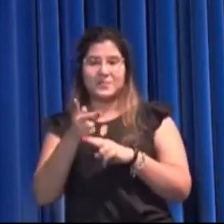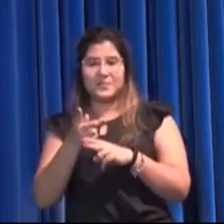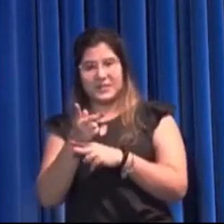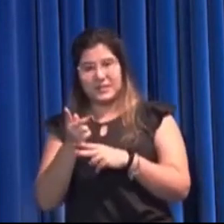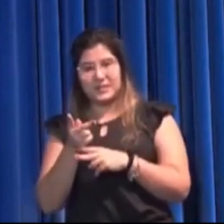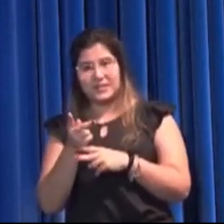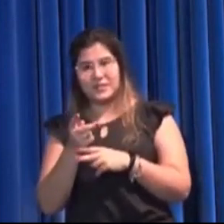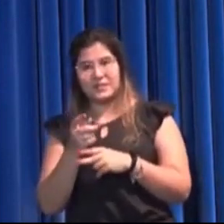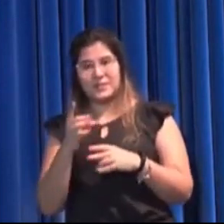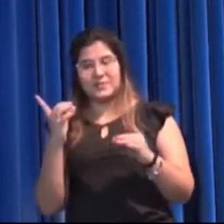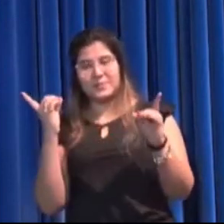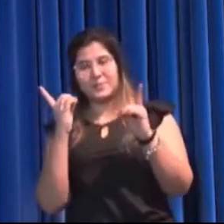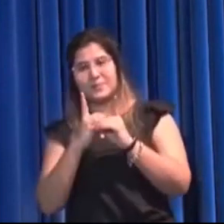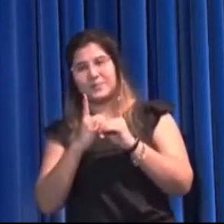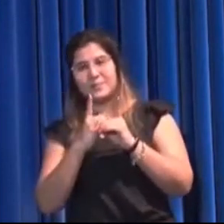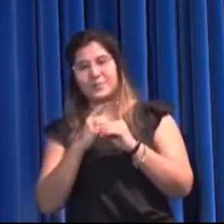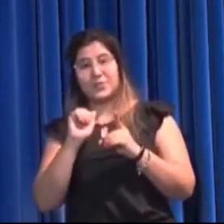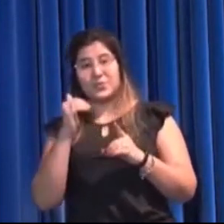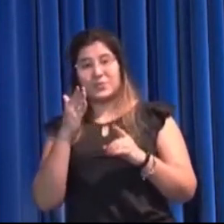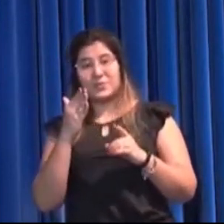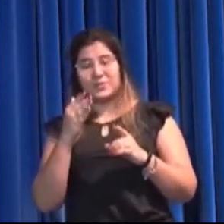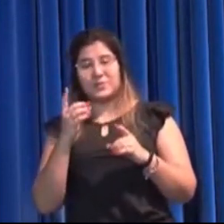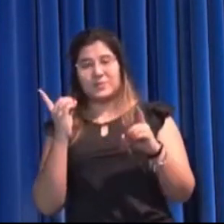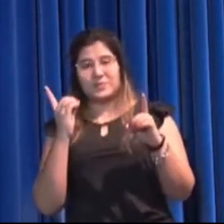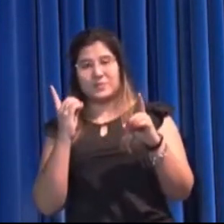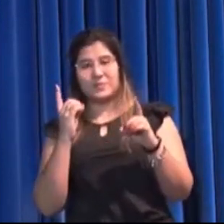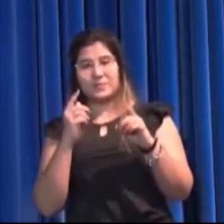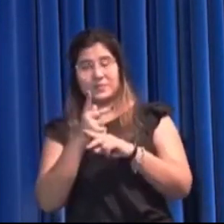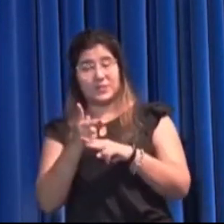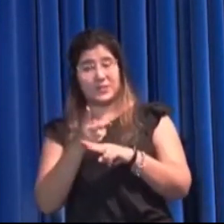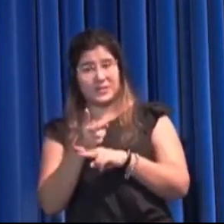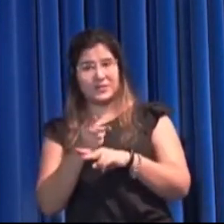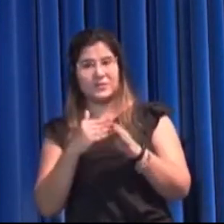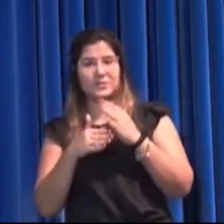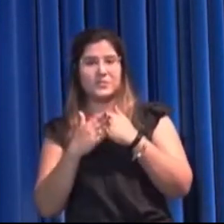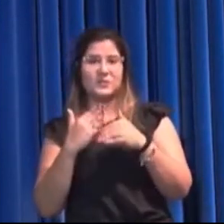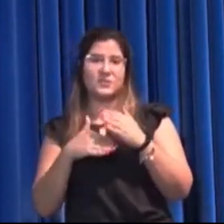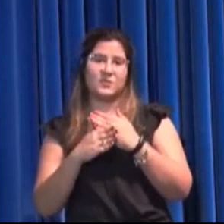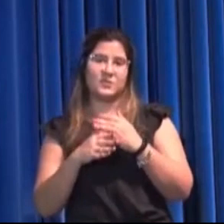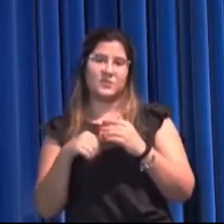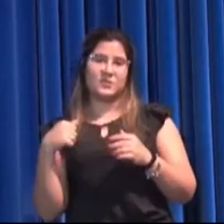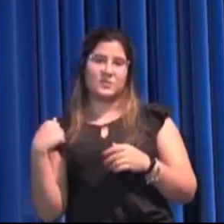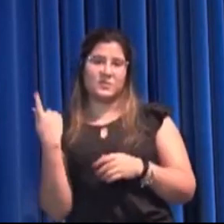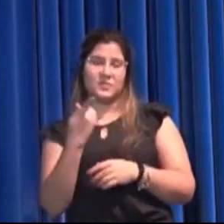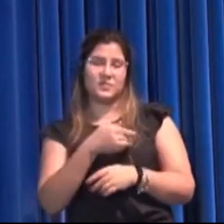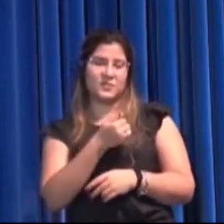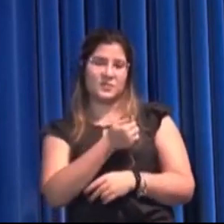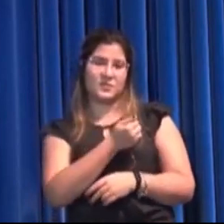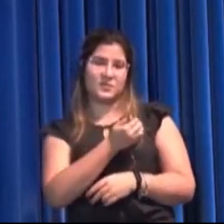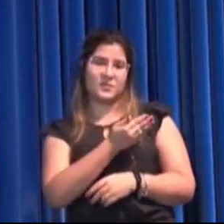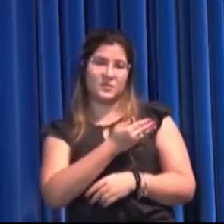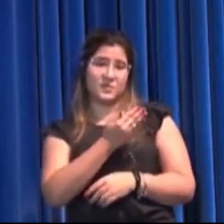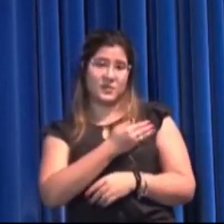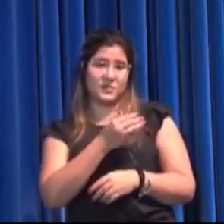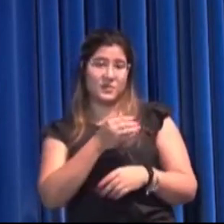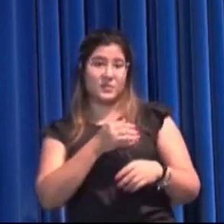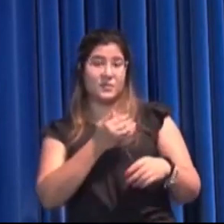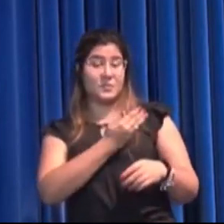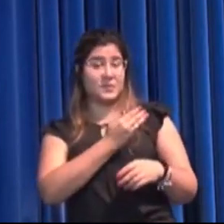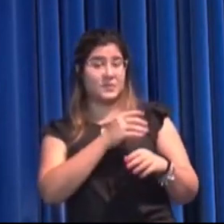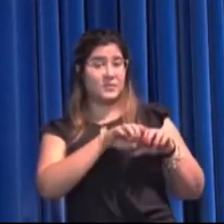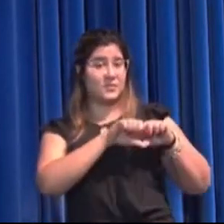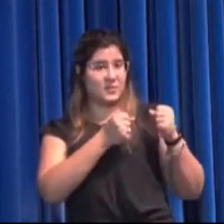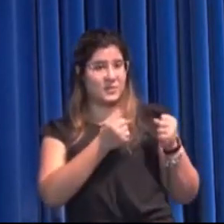Buscar-me-eis e me achareis, quando me buscardes de todo o vosso coração. Coração contrito, que